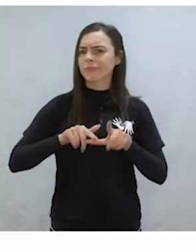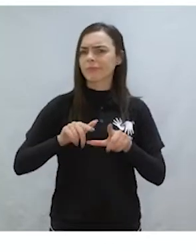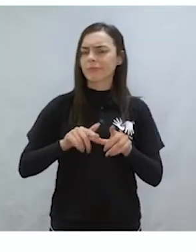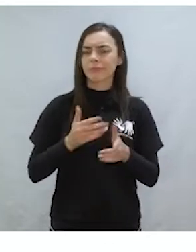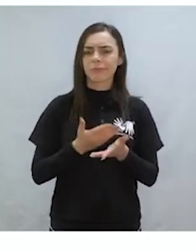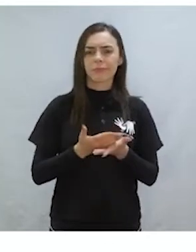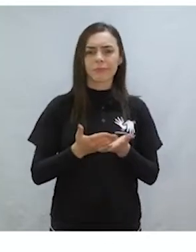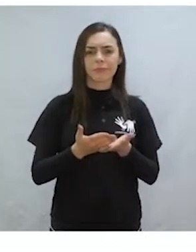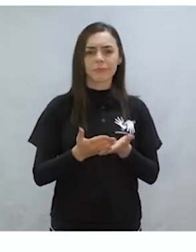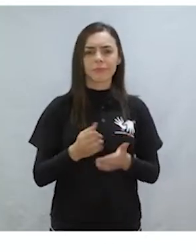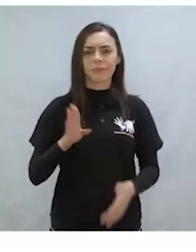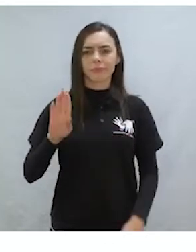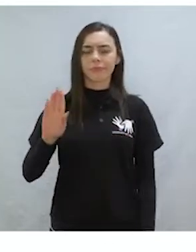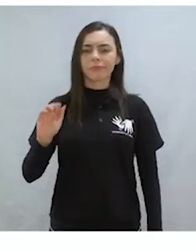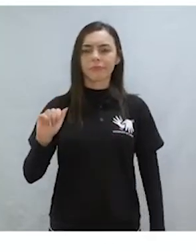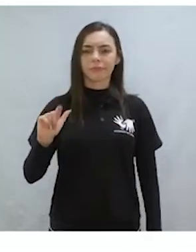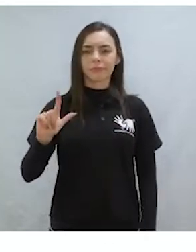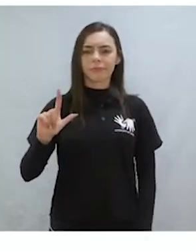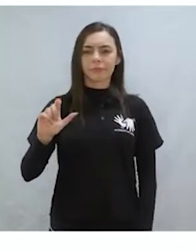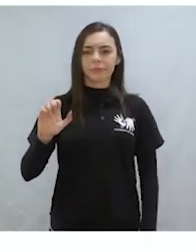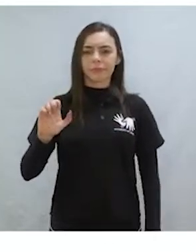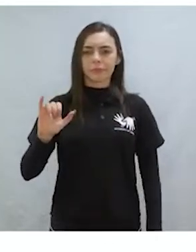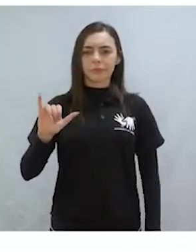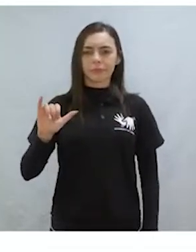Qual a primeira letrinha? Olha,